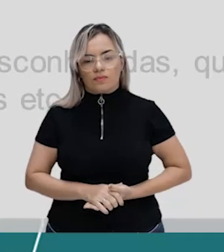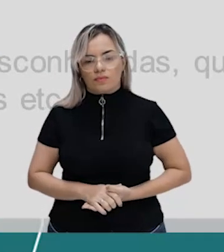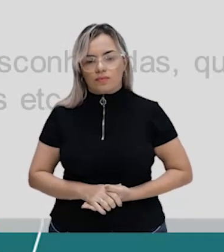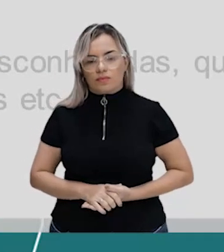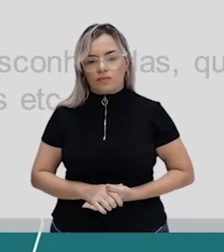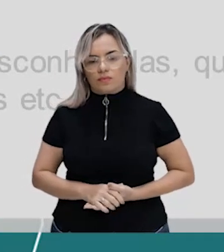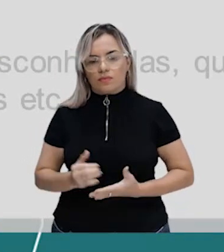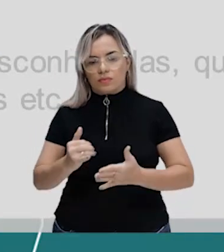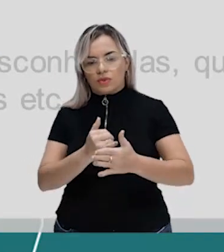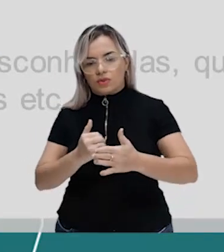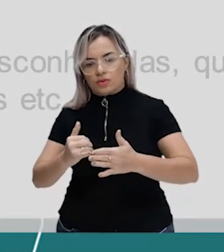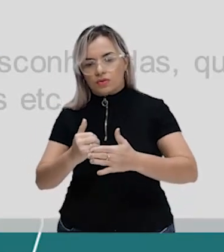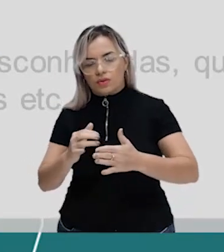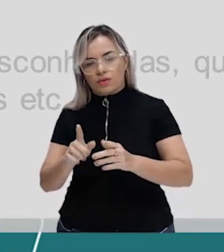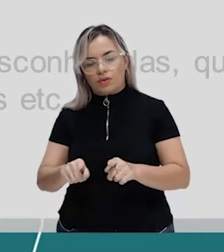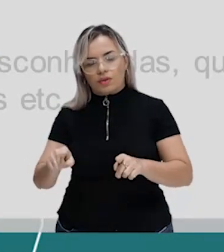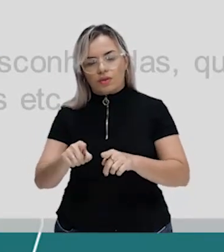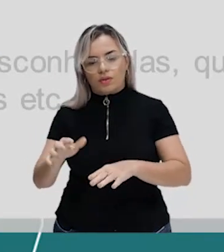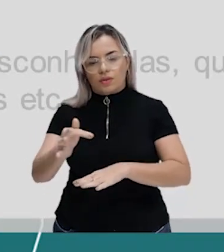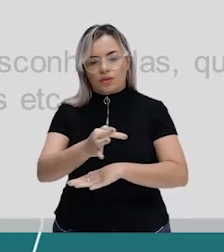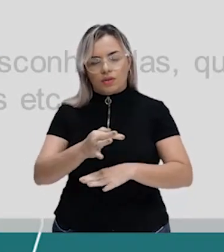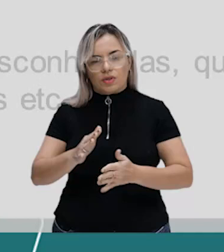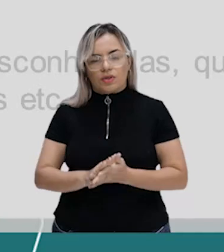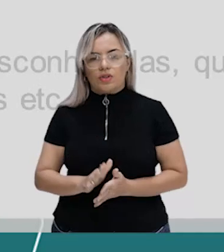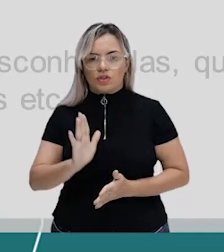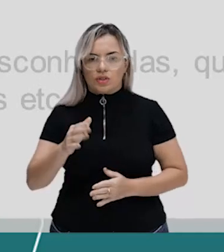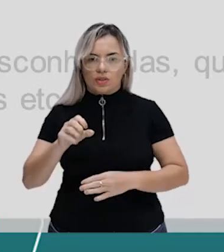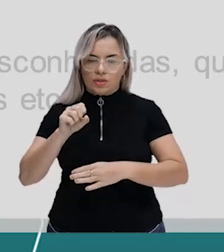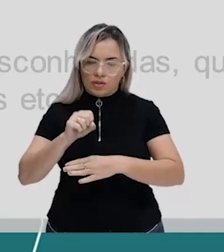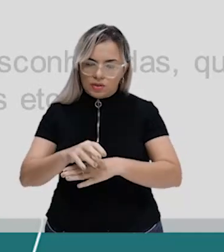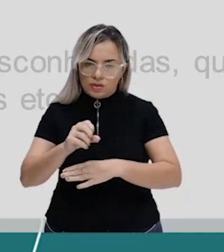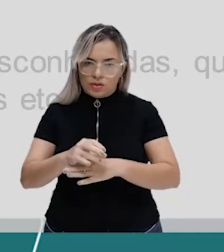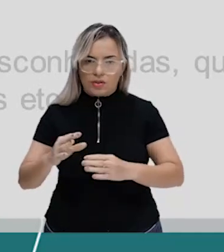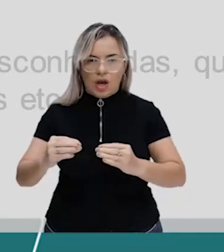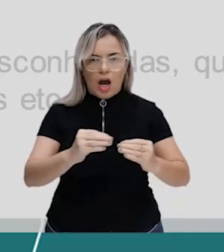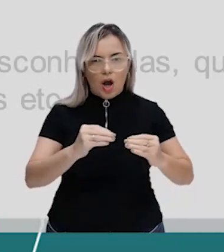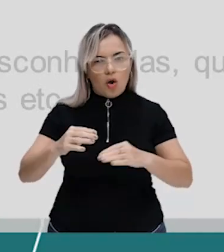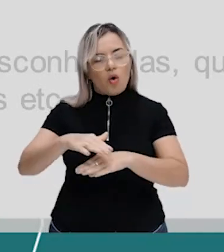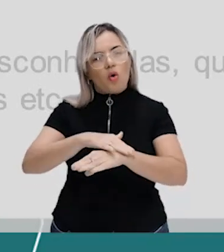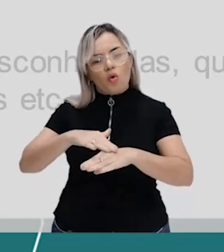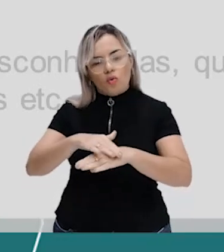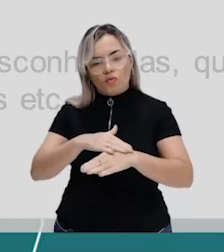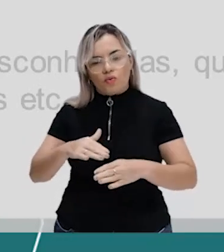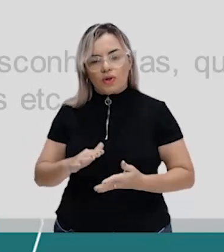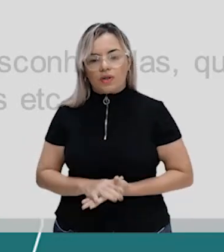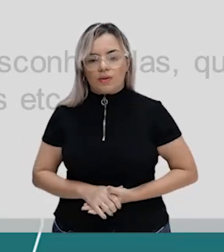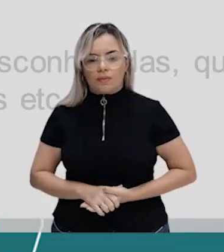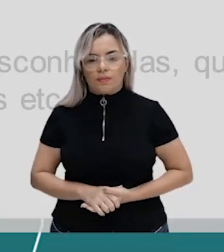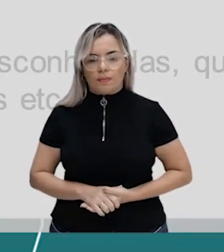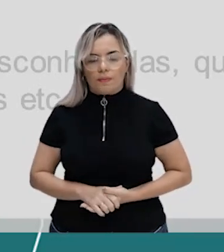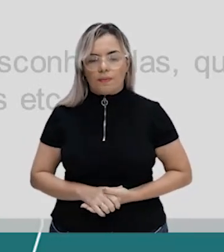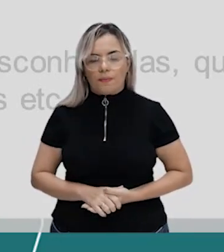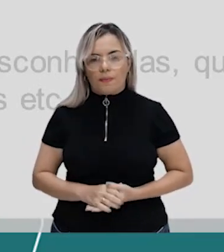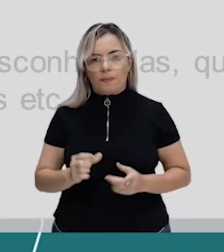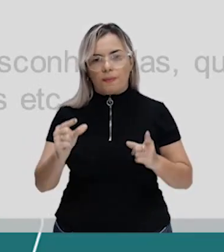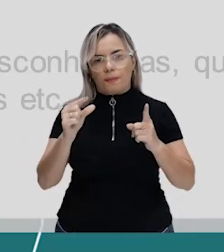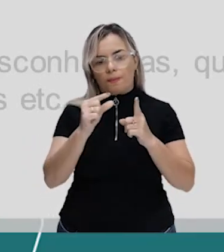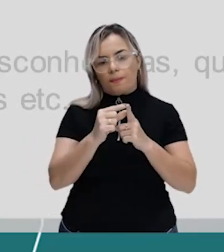informal. Eu já dei algumas dicas para vocês lá no diálogo. Então, eu tenho aqui tu, que é o